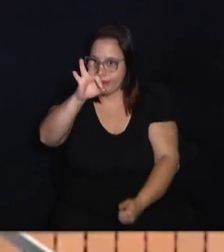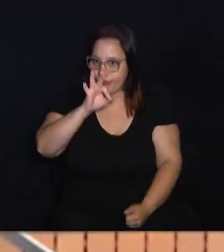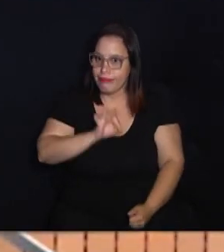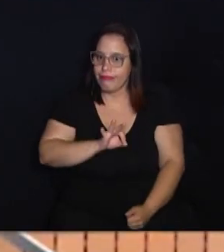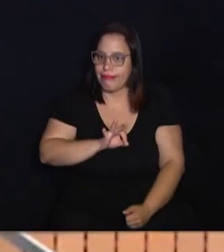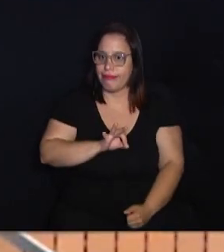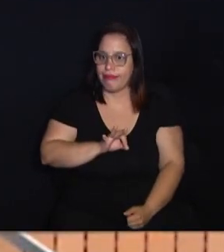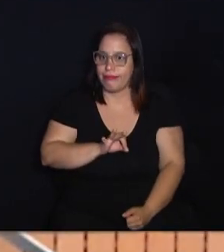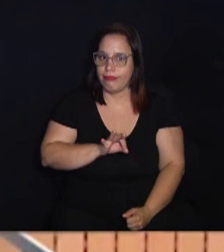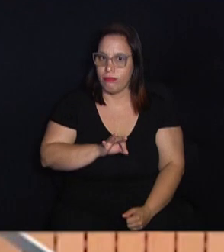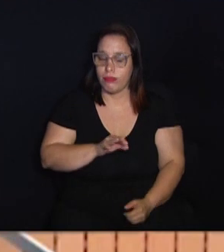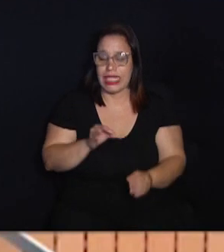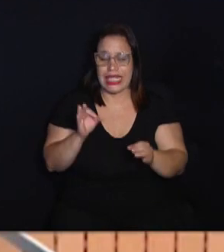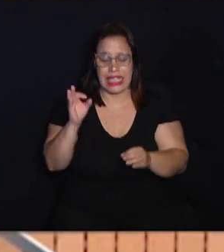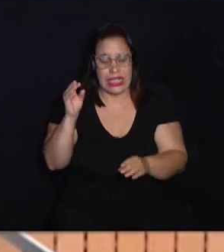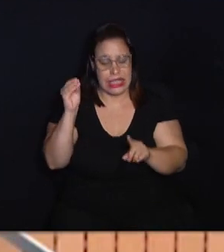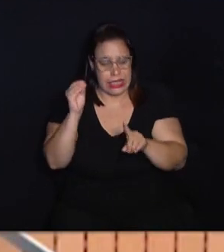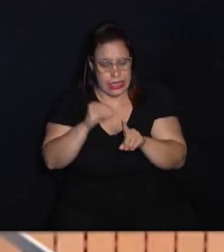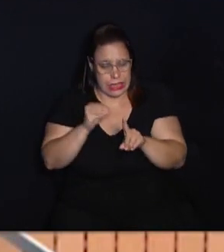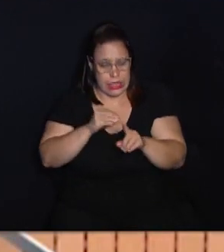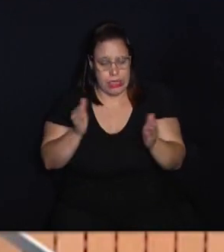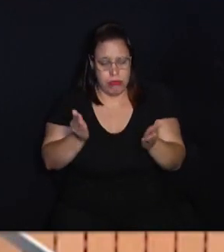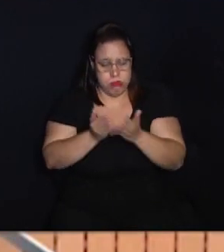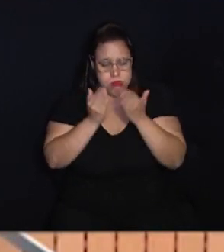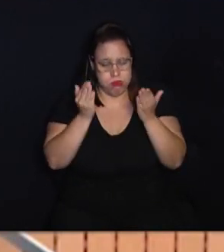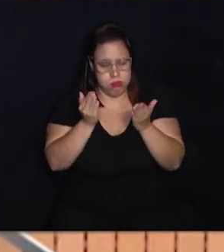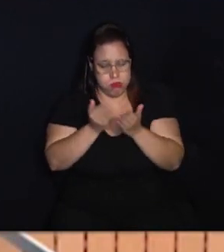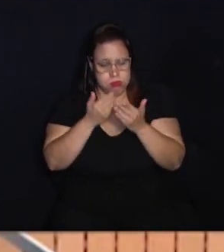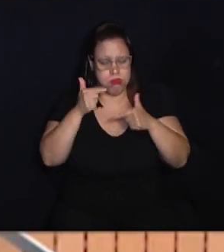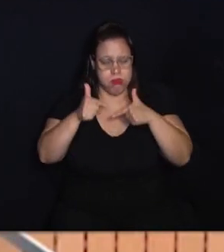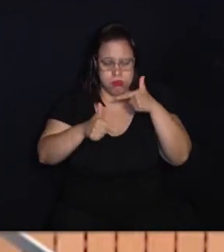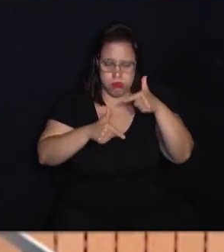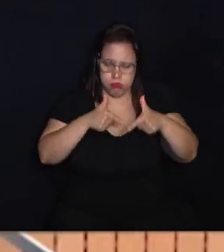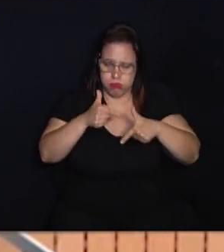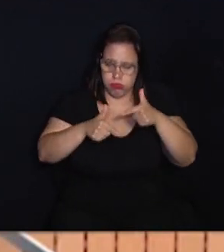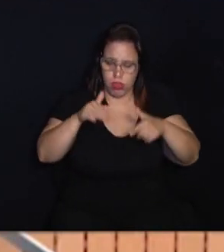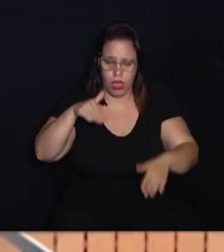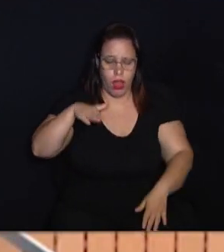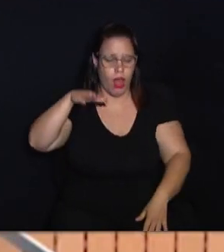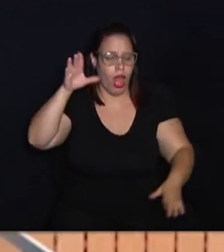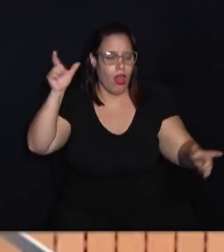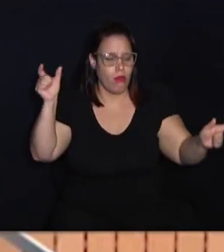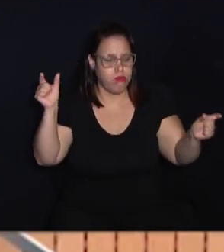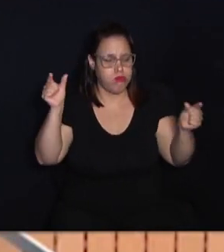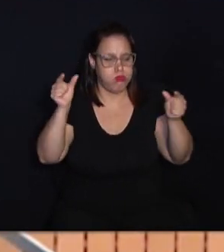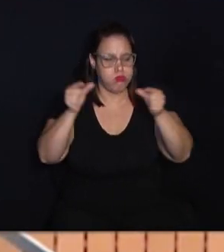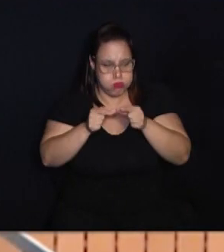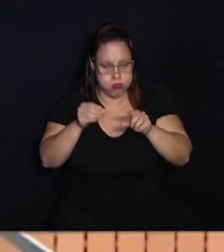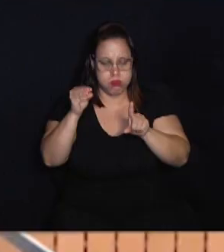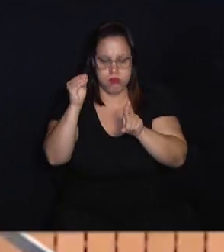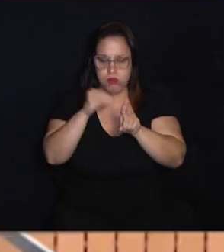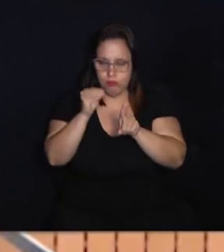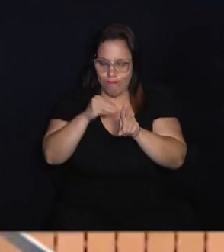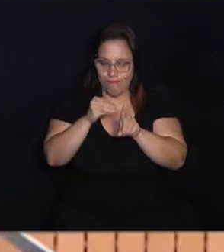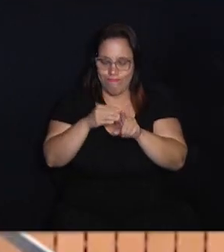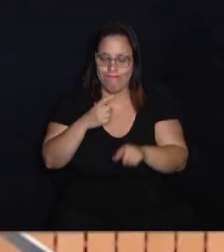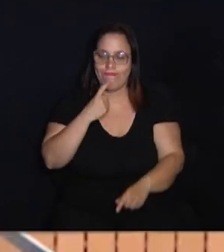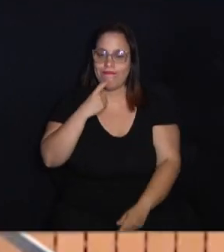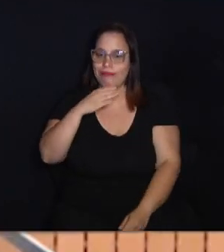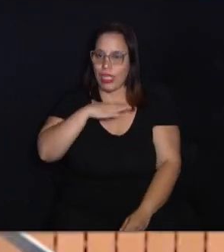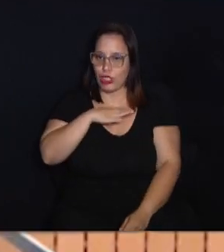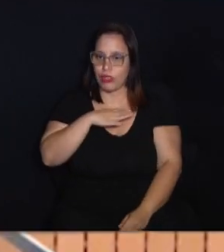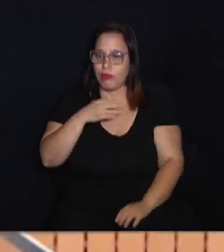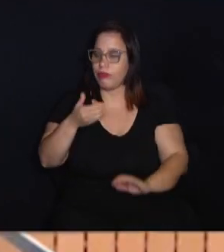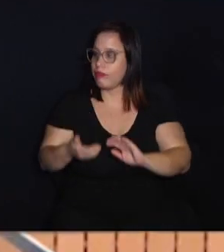que é a parcela vulnerável e nós precisamos trabalhar cada vez mais para diminuir a vulnerabilidade na cidade de